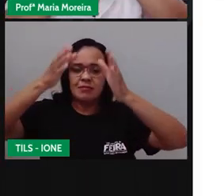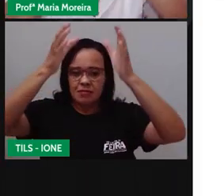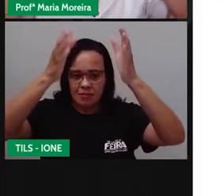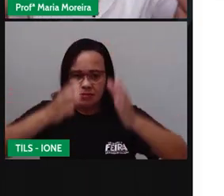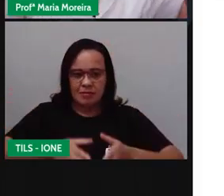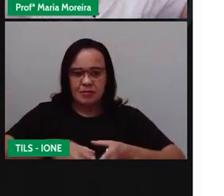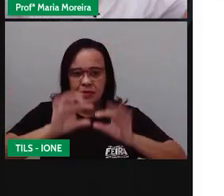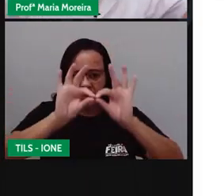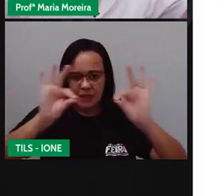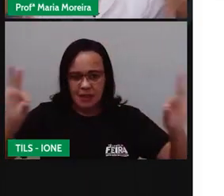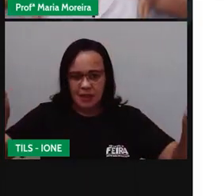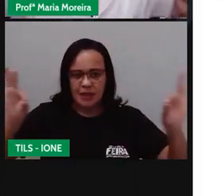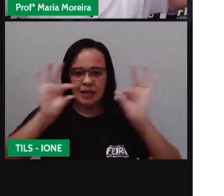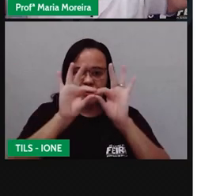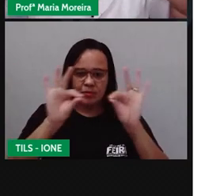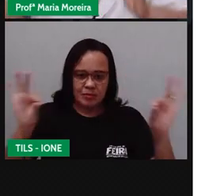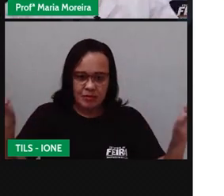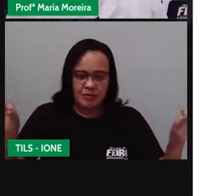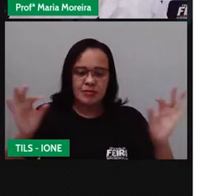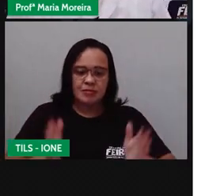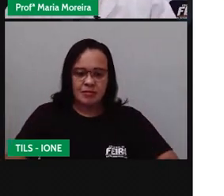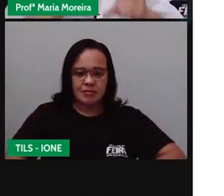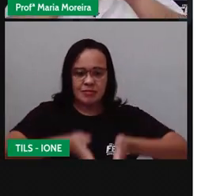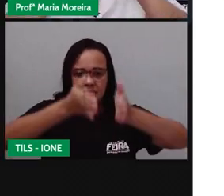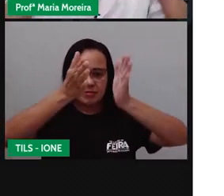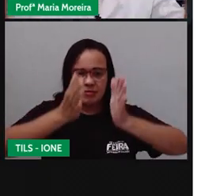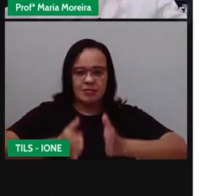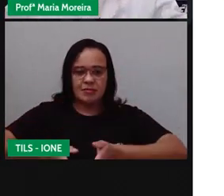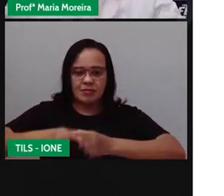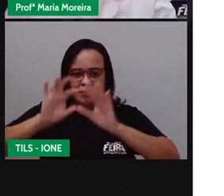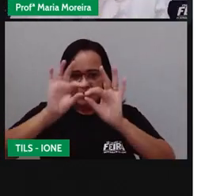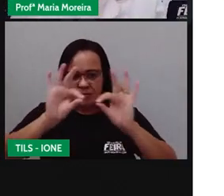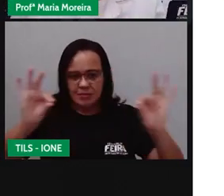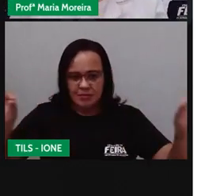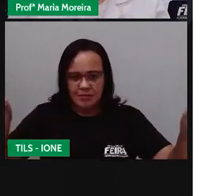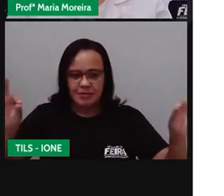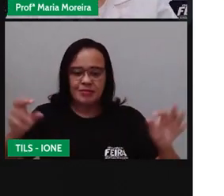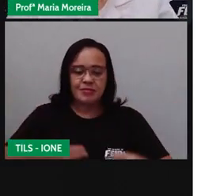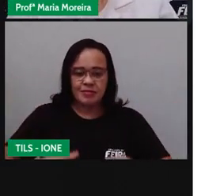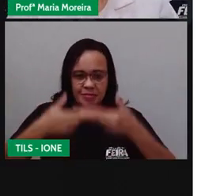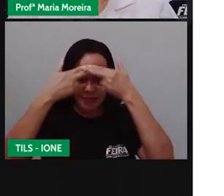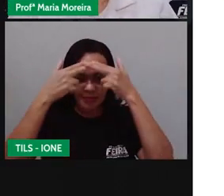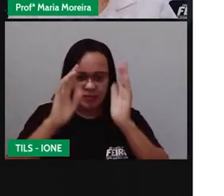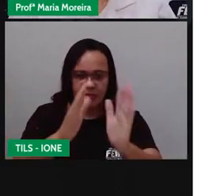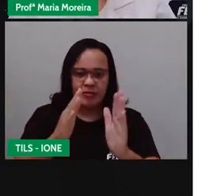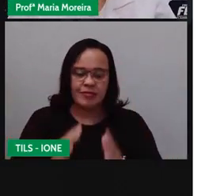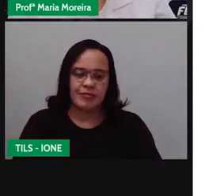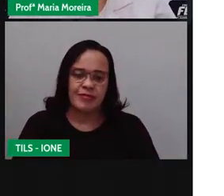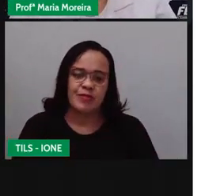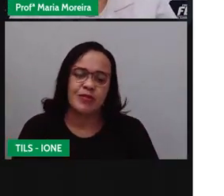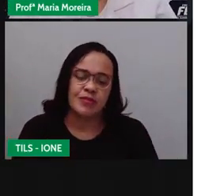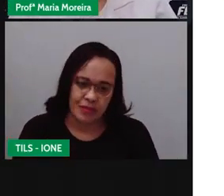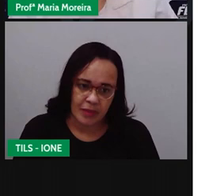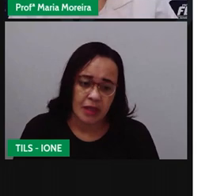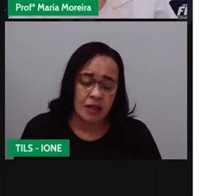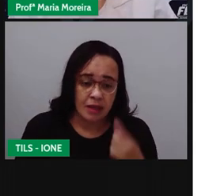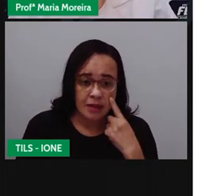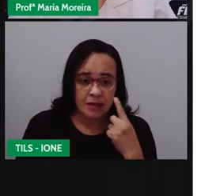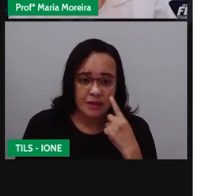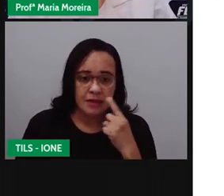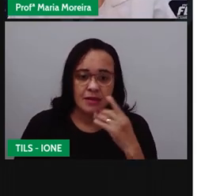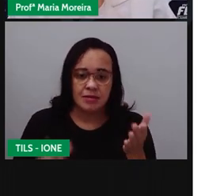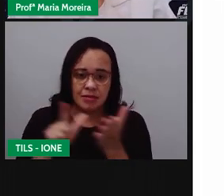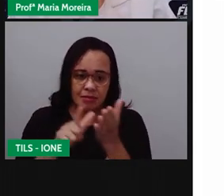coluna, linha. Coluna, linha. Memorizaram? Aqui, ó. Tá vendo?